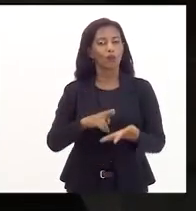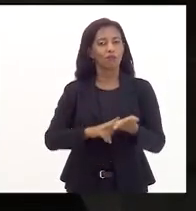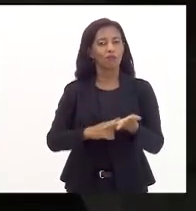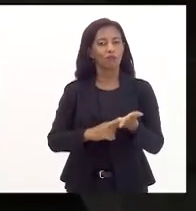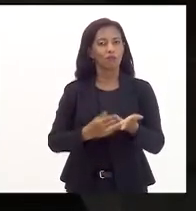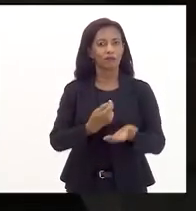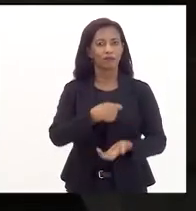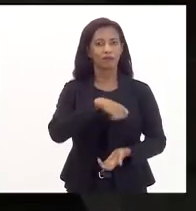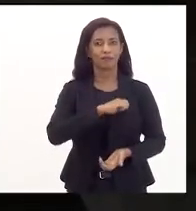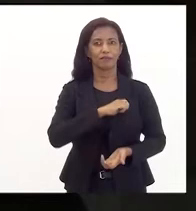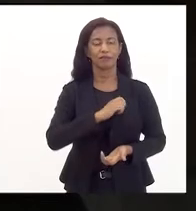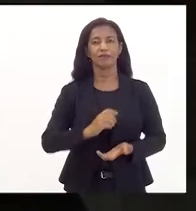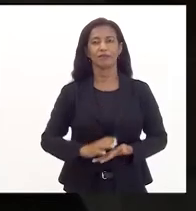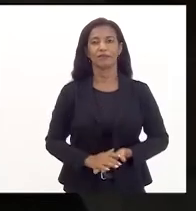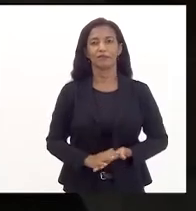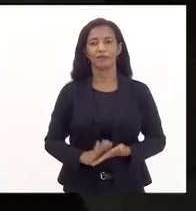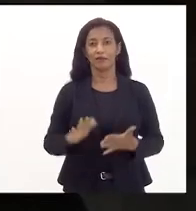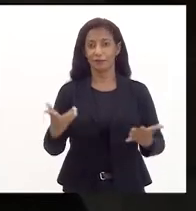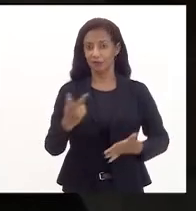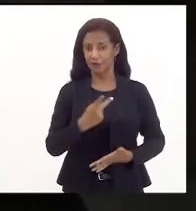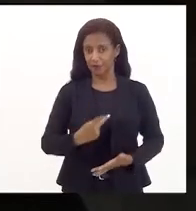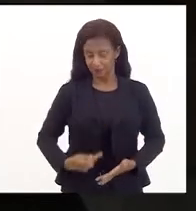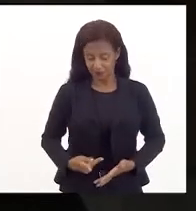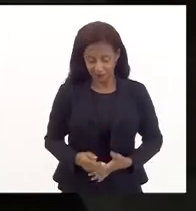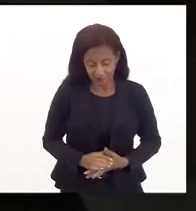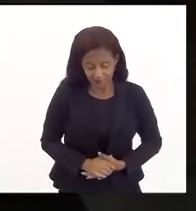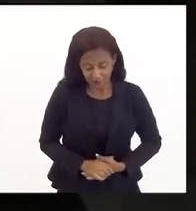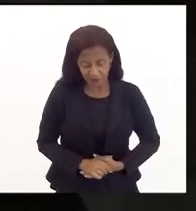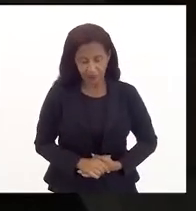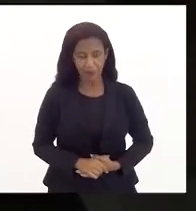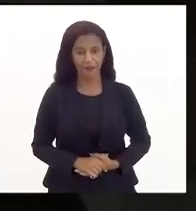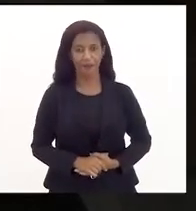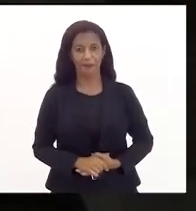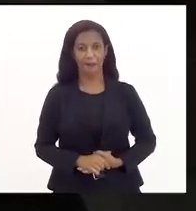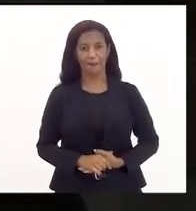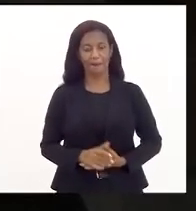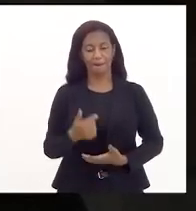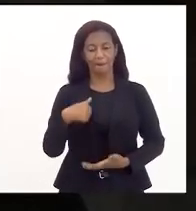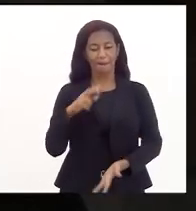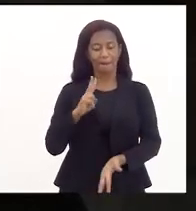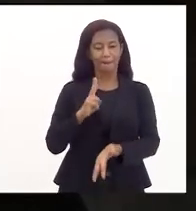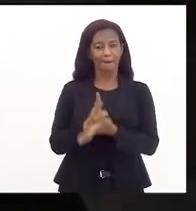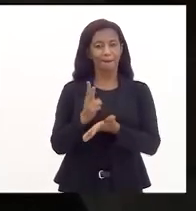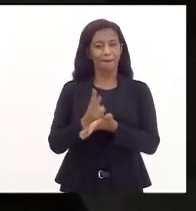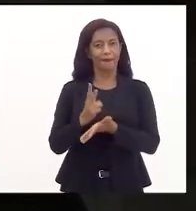fiscal. Senhor presidente, eu sempre